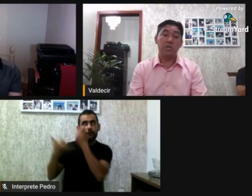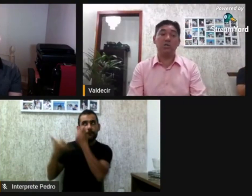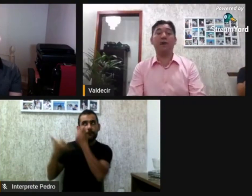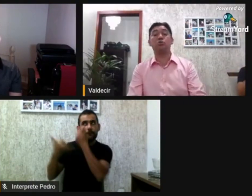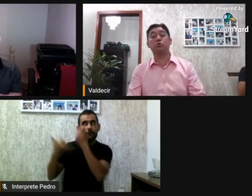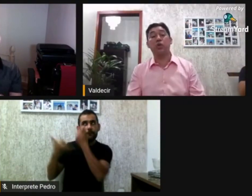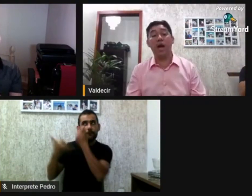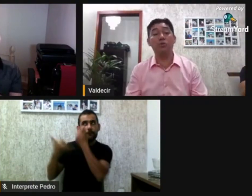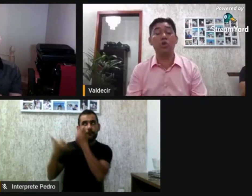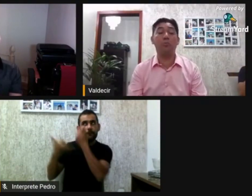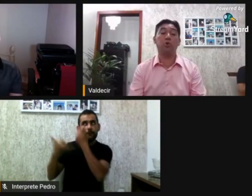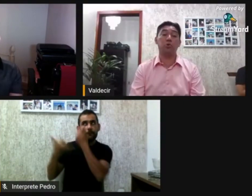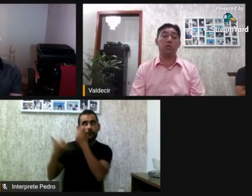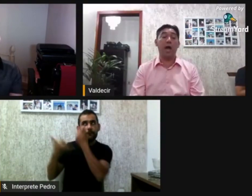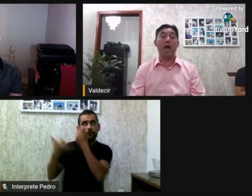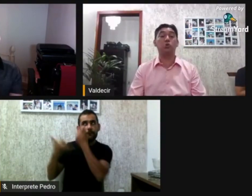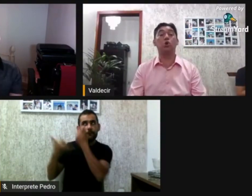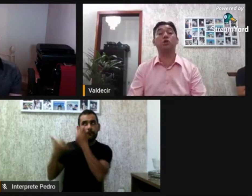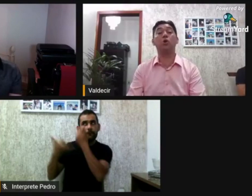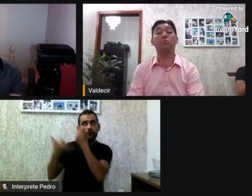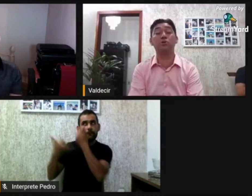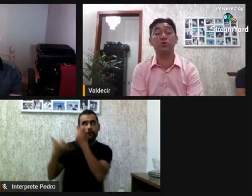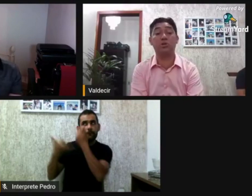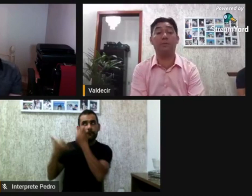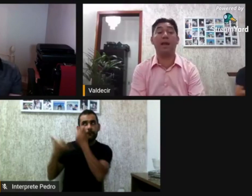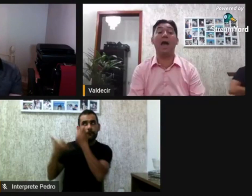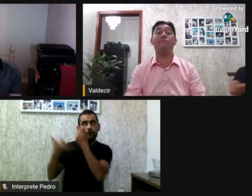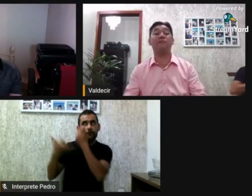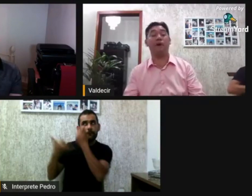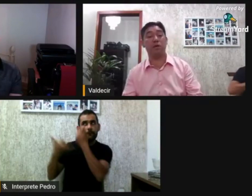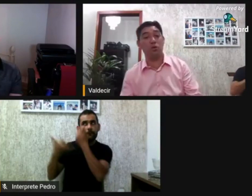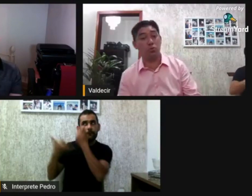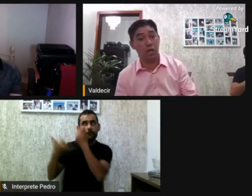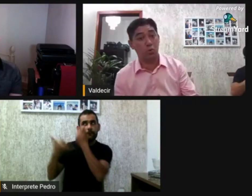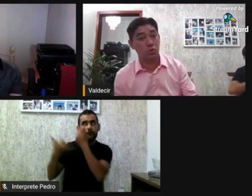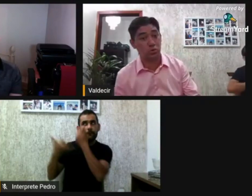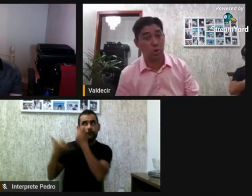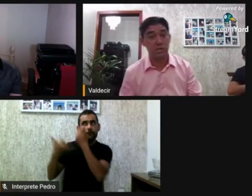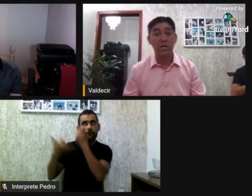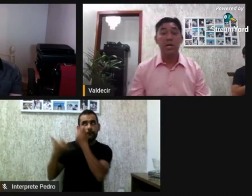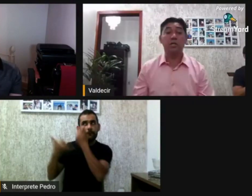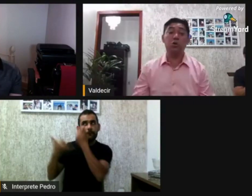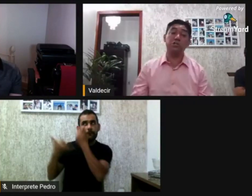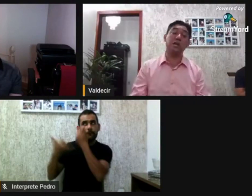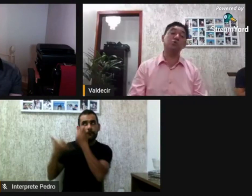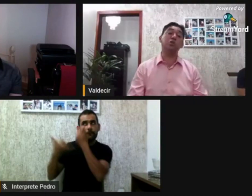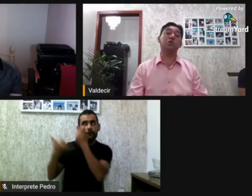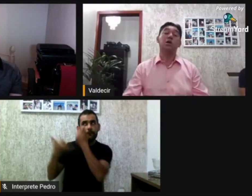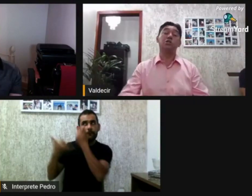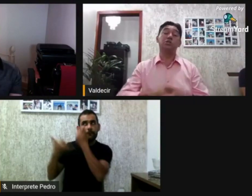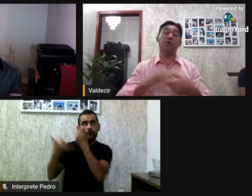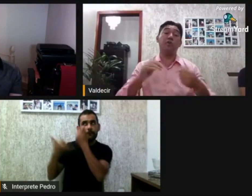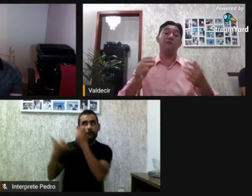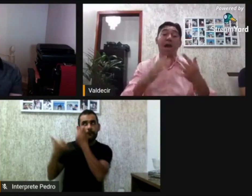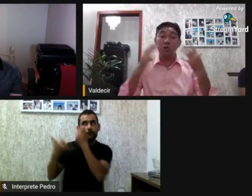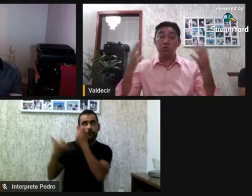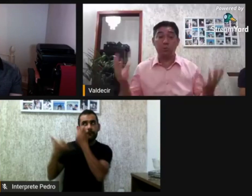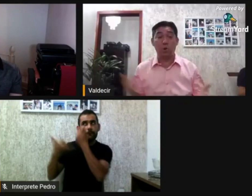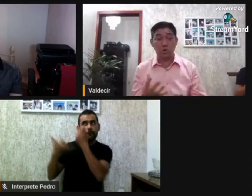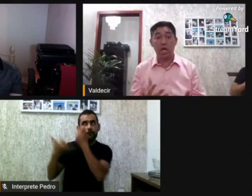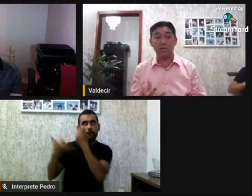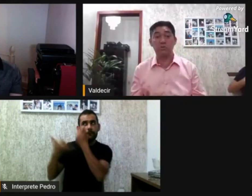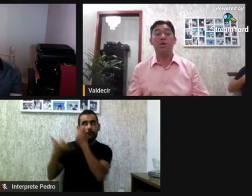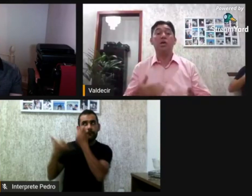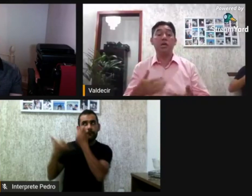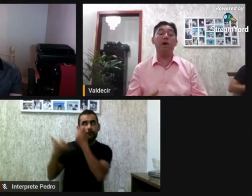Valdeci, a gente vai estudar, não tem oportunidade, ou então eu preciso trabalhar, minha família não tem condições. Então nós temos que desenvolver